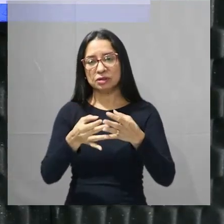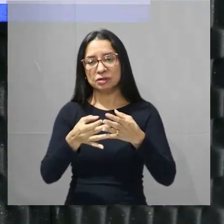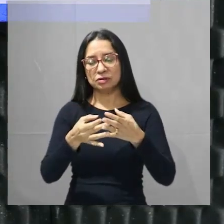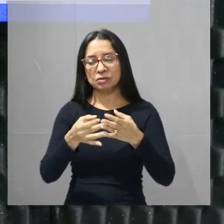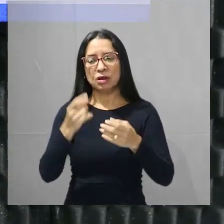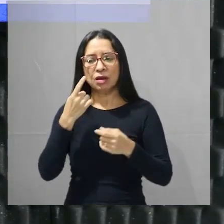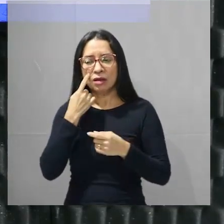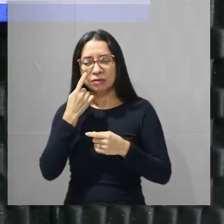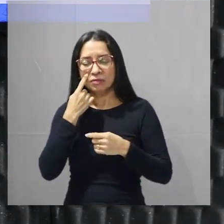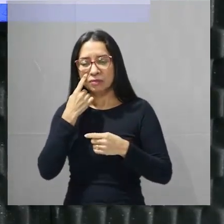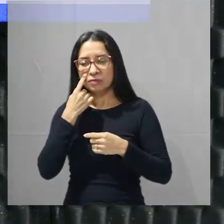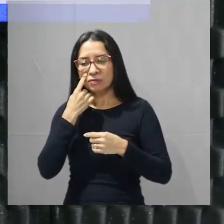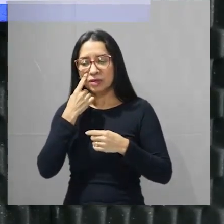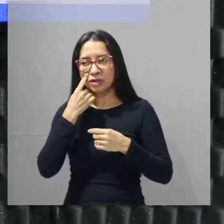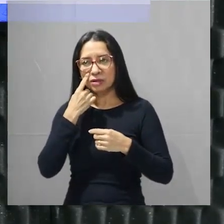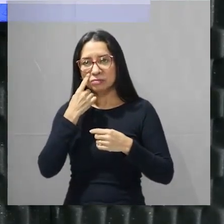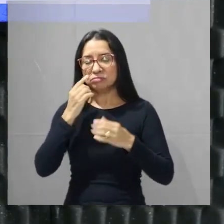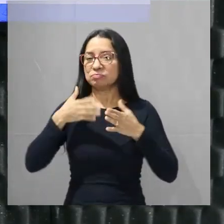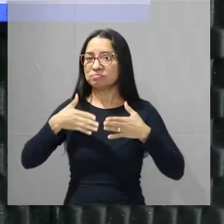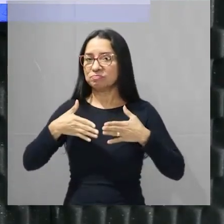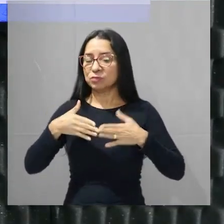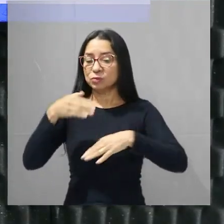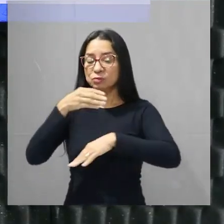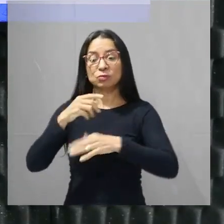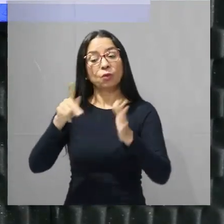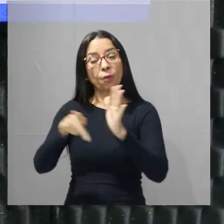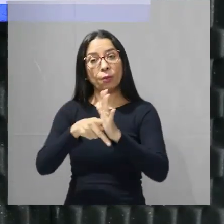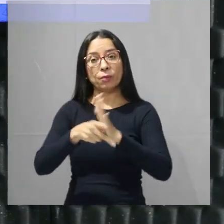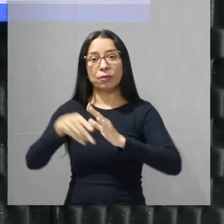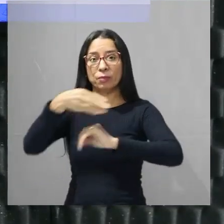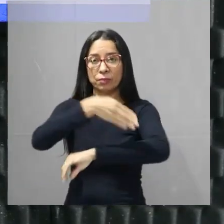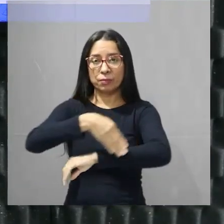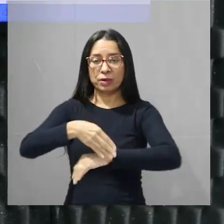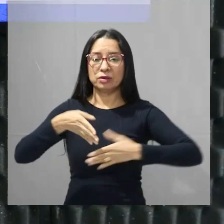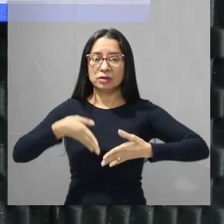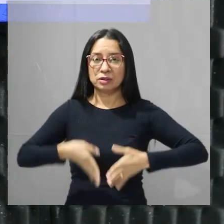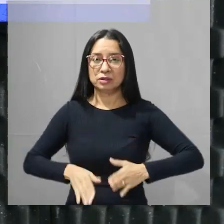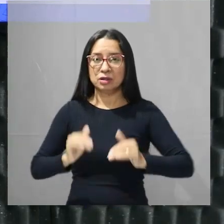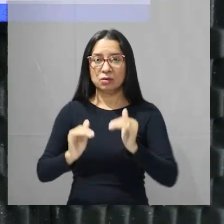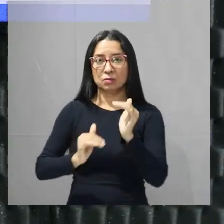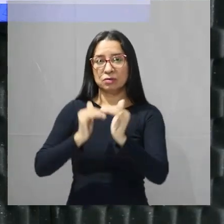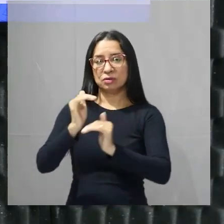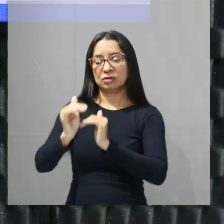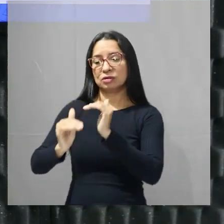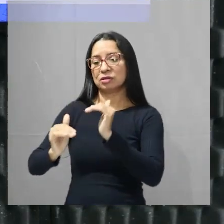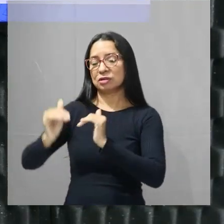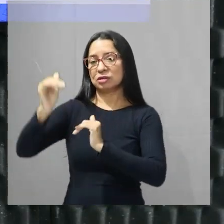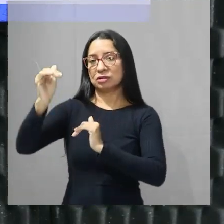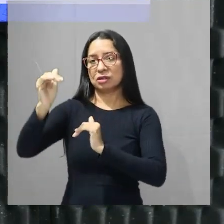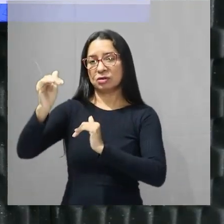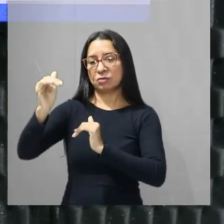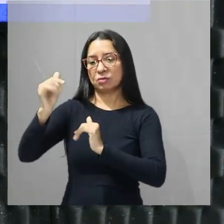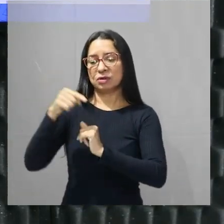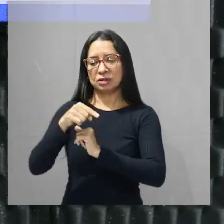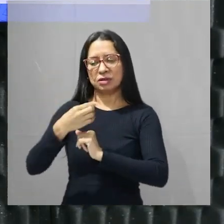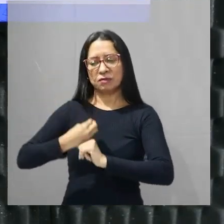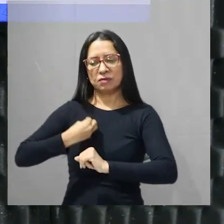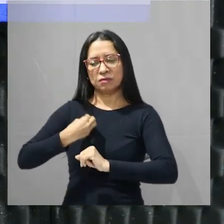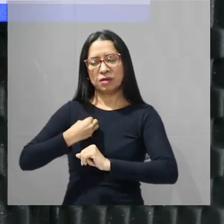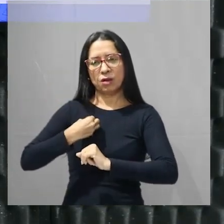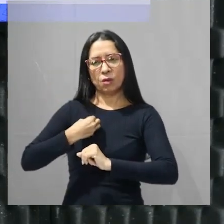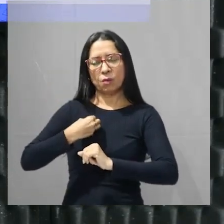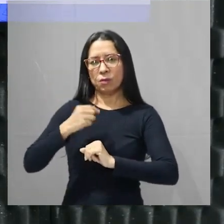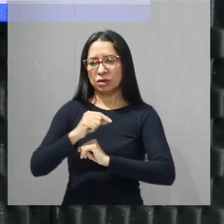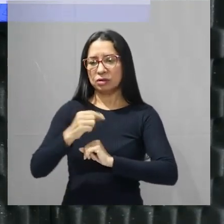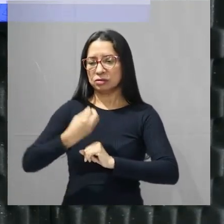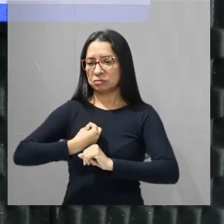você, por exemplo, nasceu, cresceu, né, viveu ali parte da sua vida, e você passar ali, você não identificar mais aquele espaço,